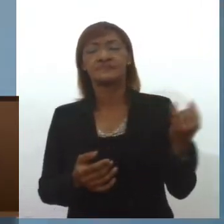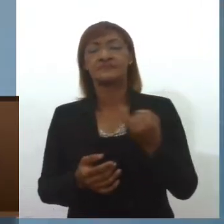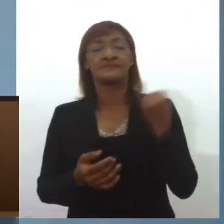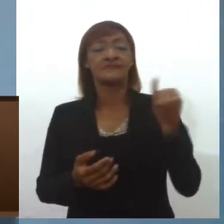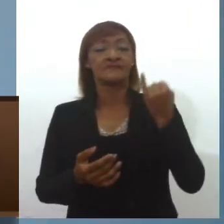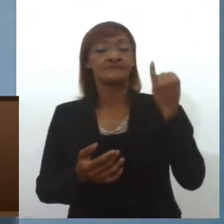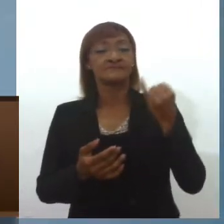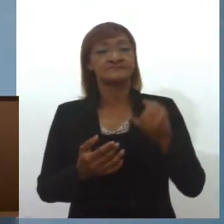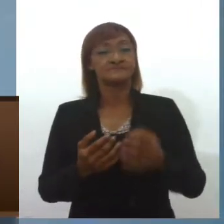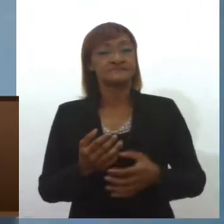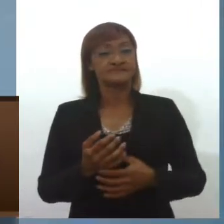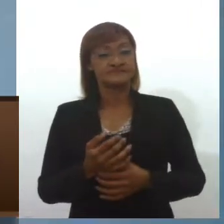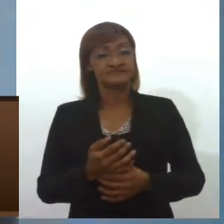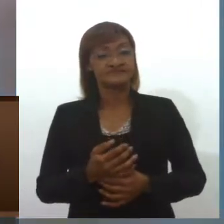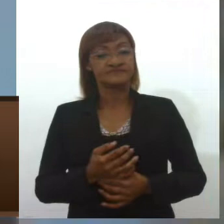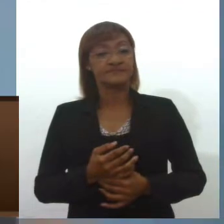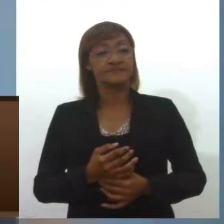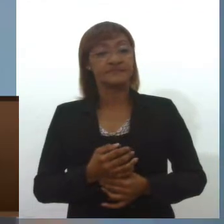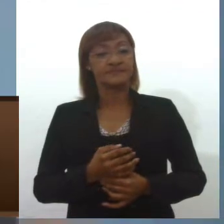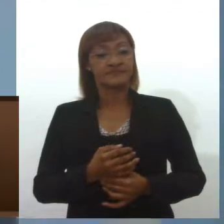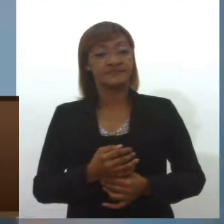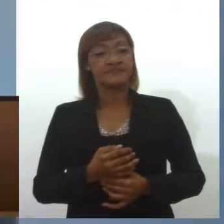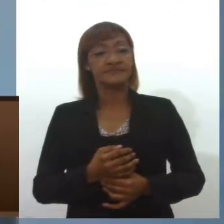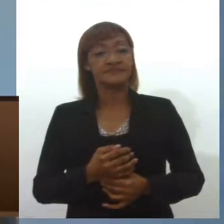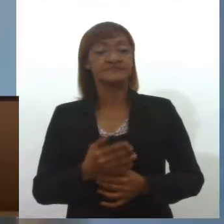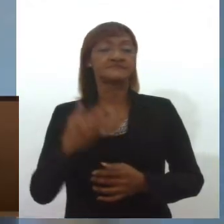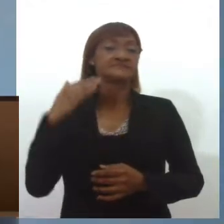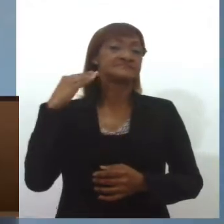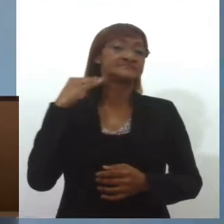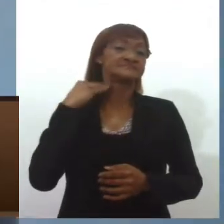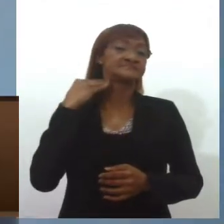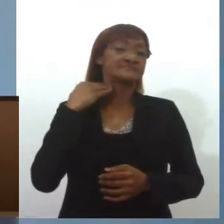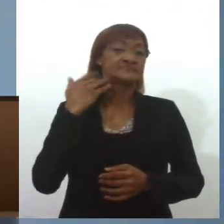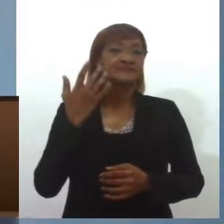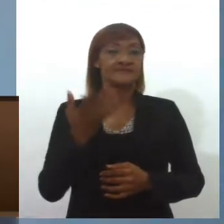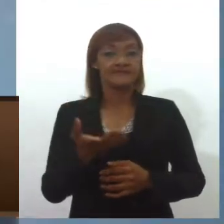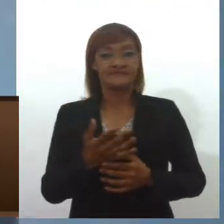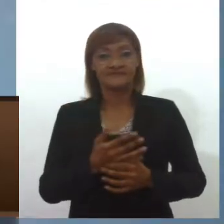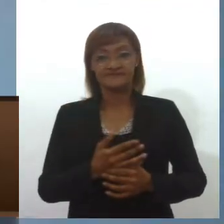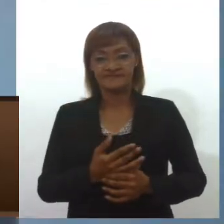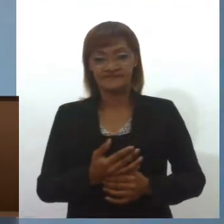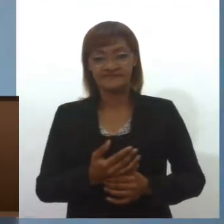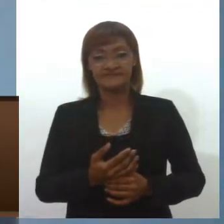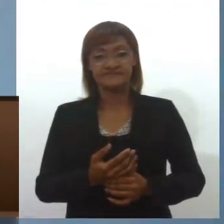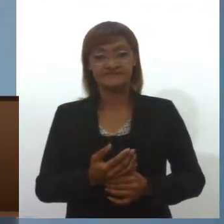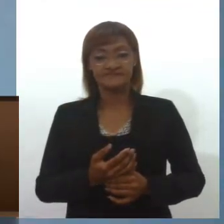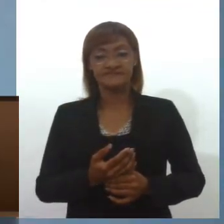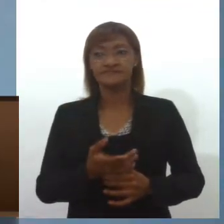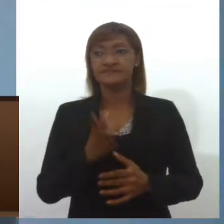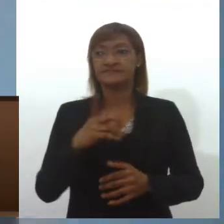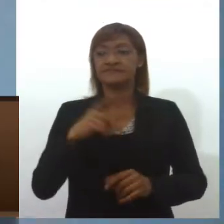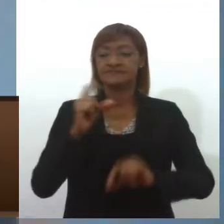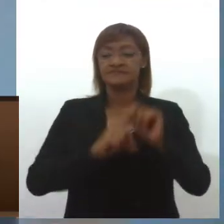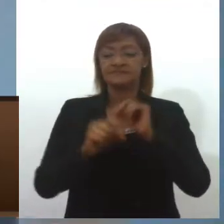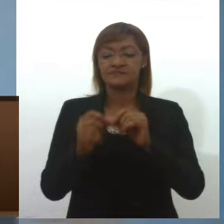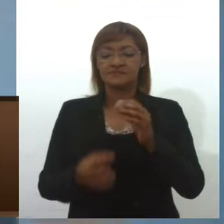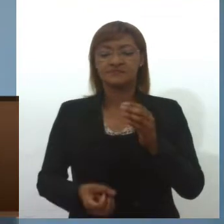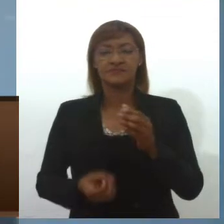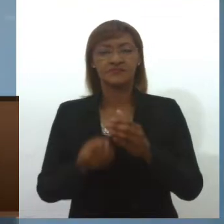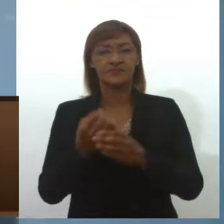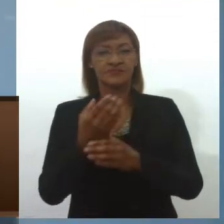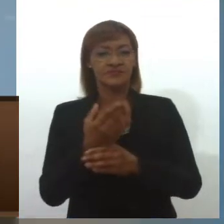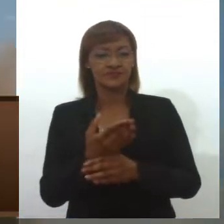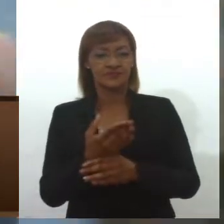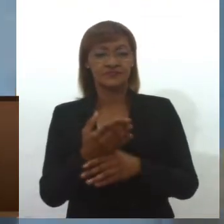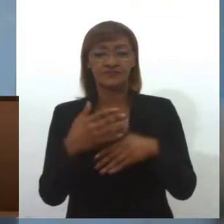caso do Brasil, que são os bancos, o setor financeiro. Apesar de ter surgido recentemente muitas